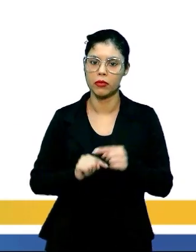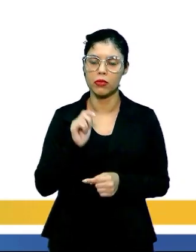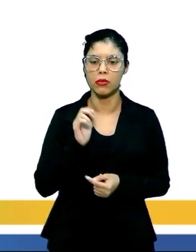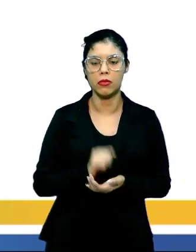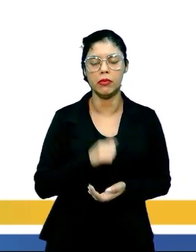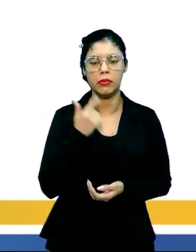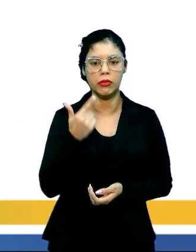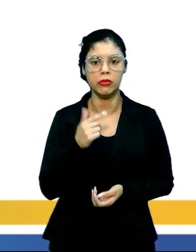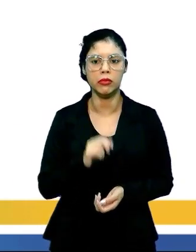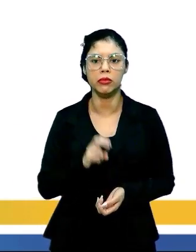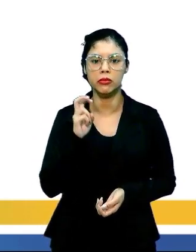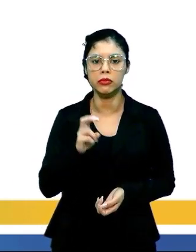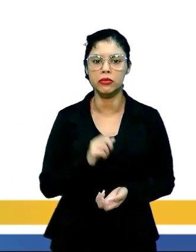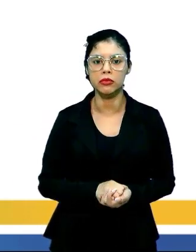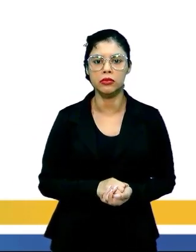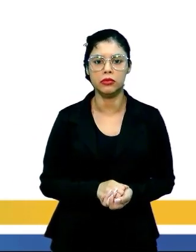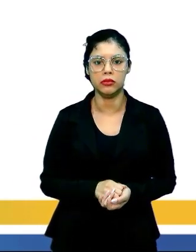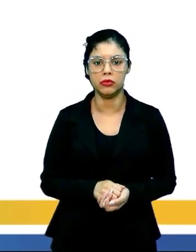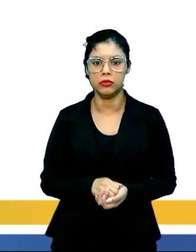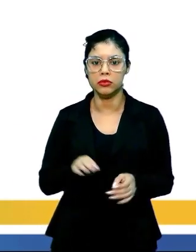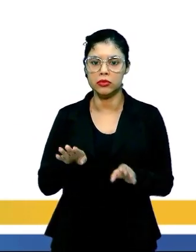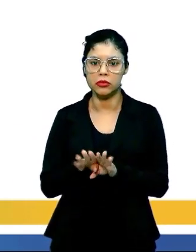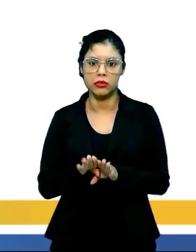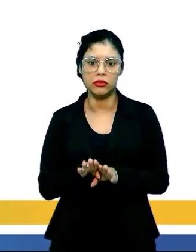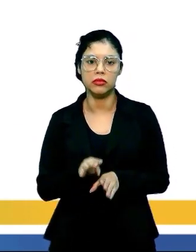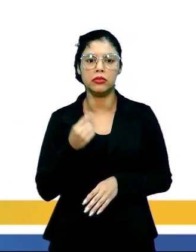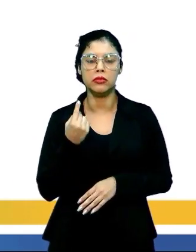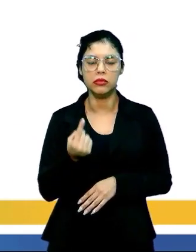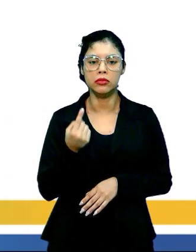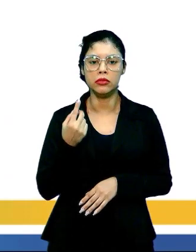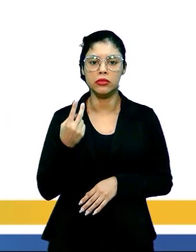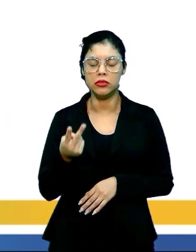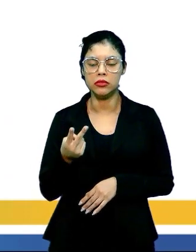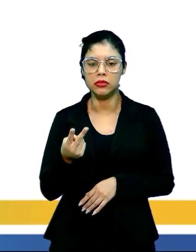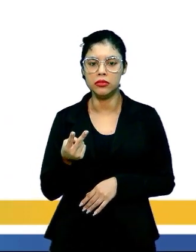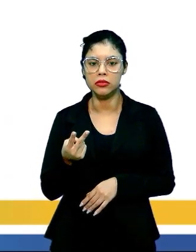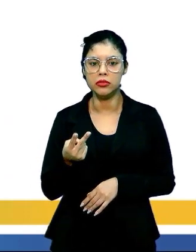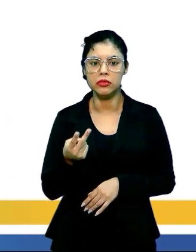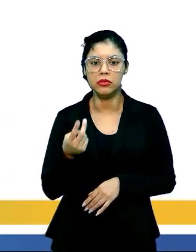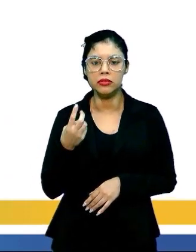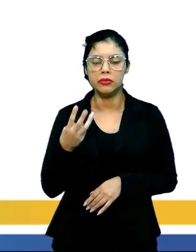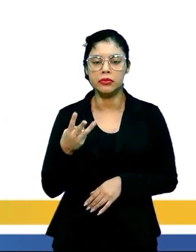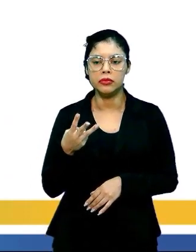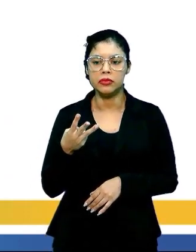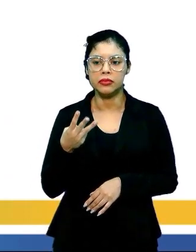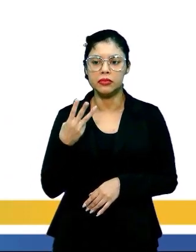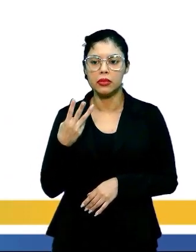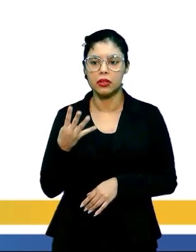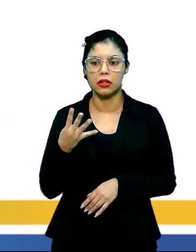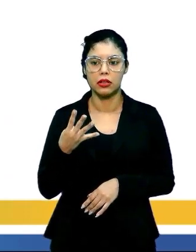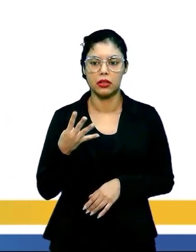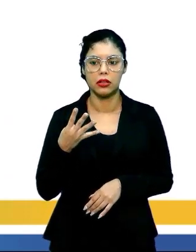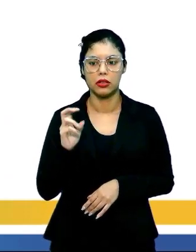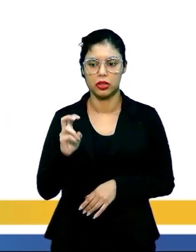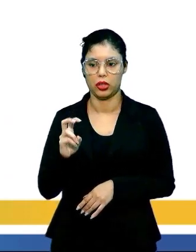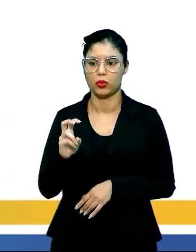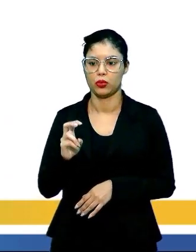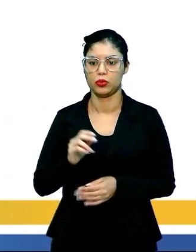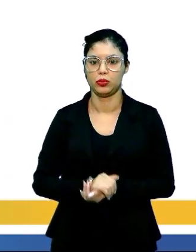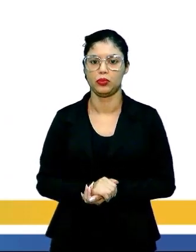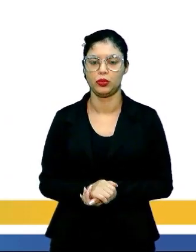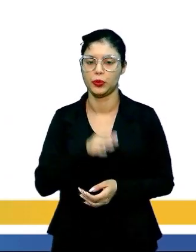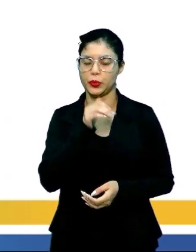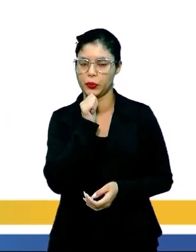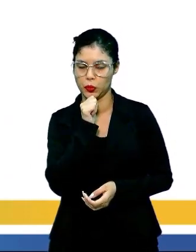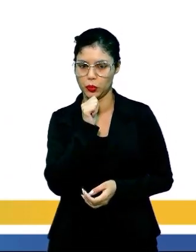Dividido por 2, 5. Então, o quinto termo é a mediana. 1, 2, 3, 4, 5.